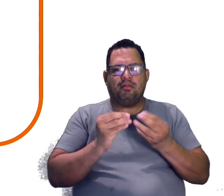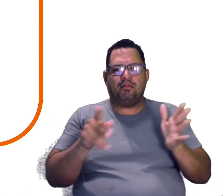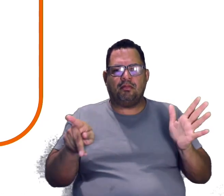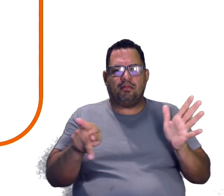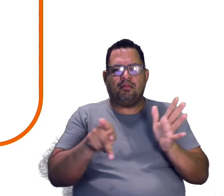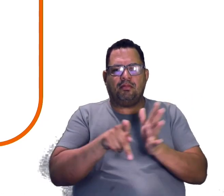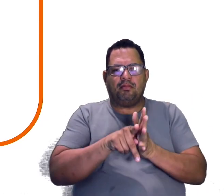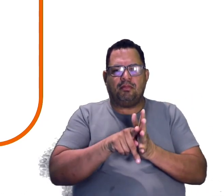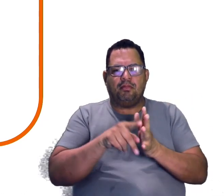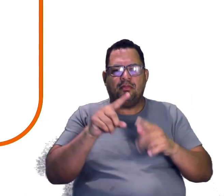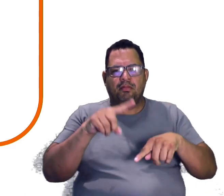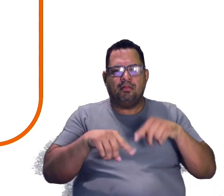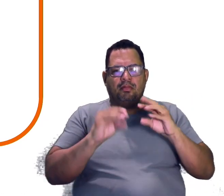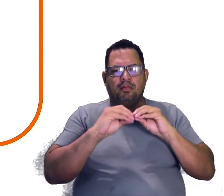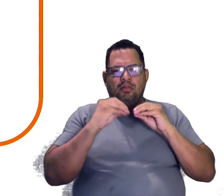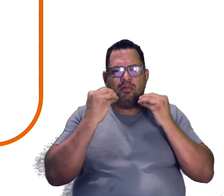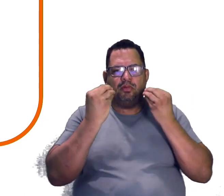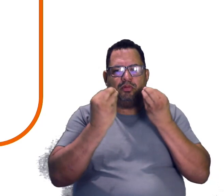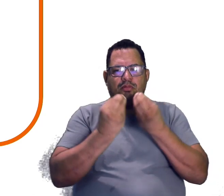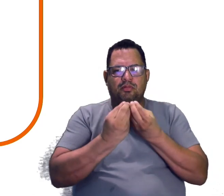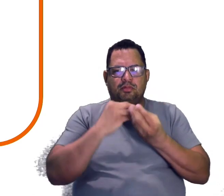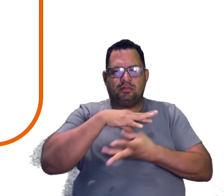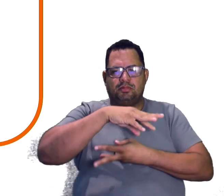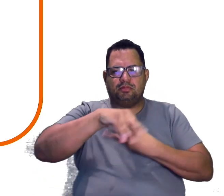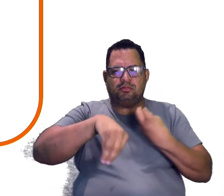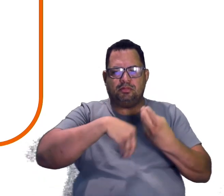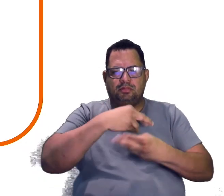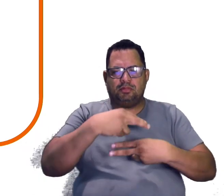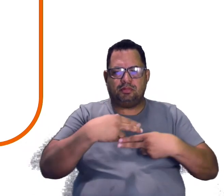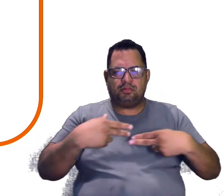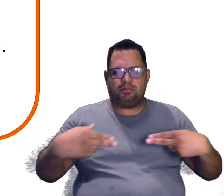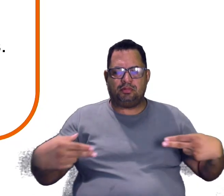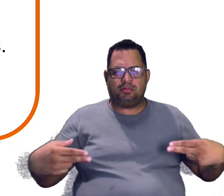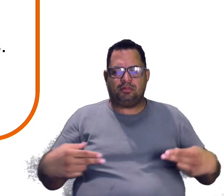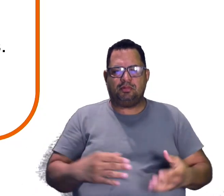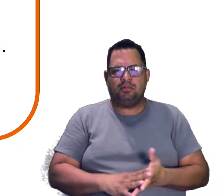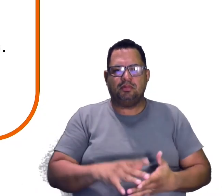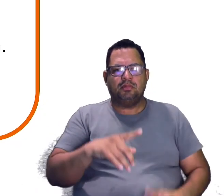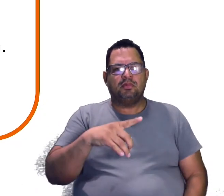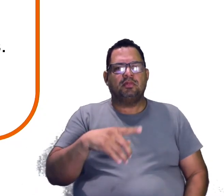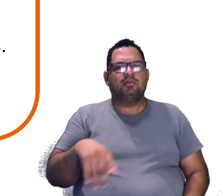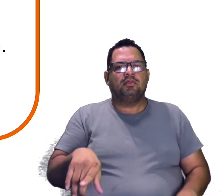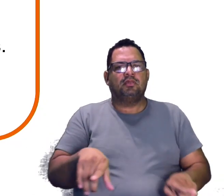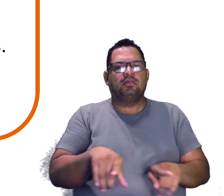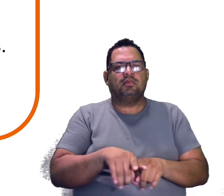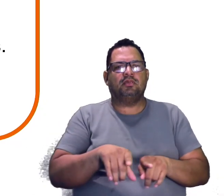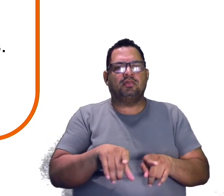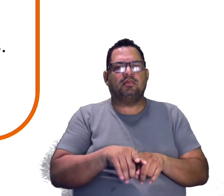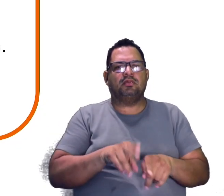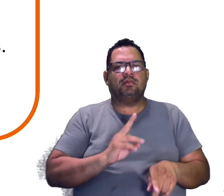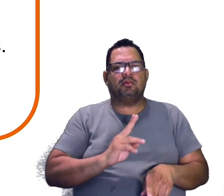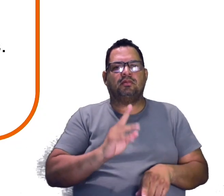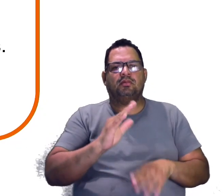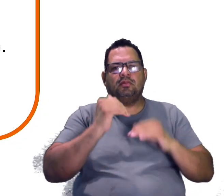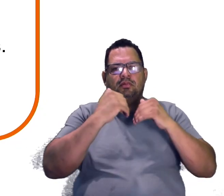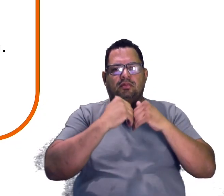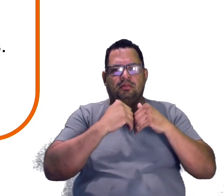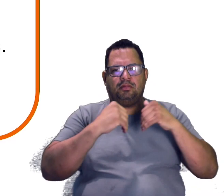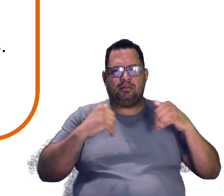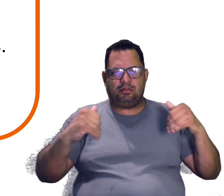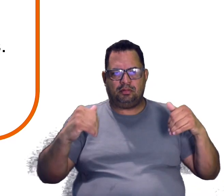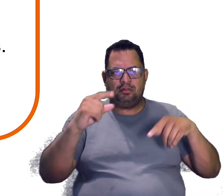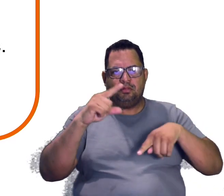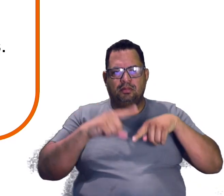matéria, substâncias e misturas. Ainda teremos processo de separação